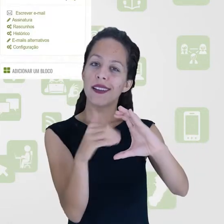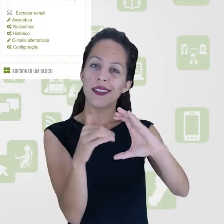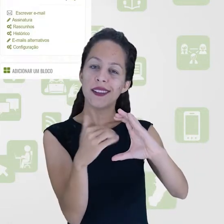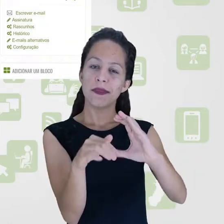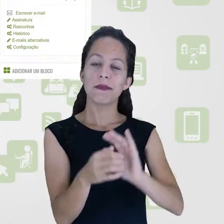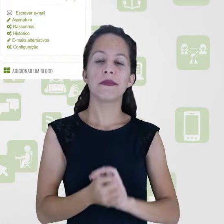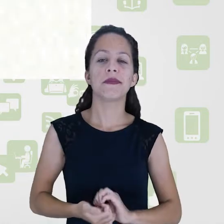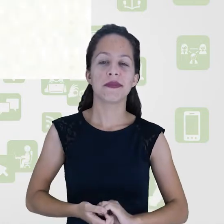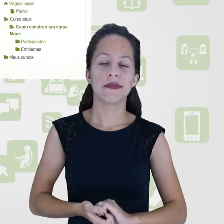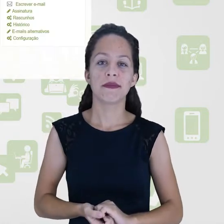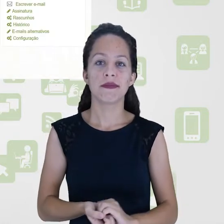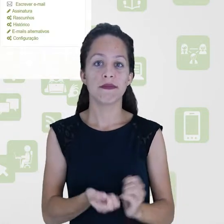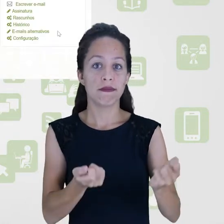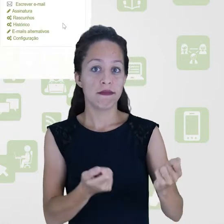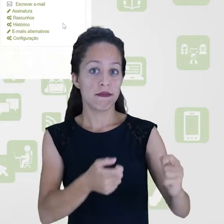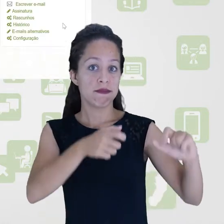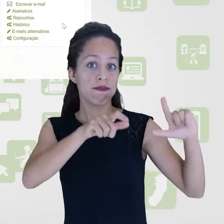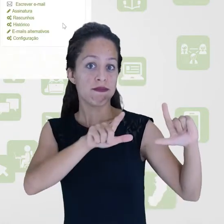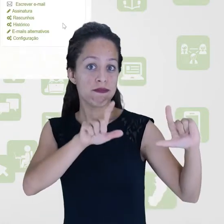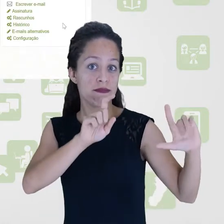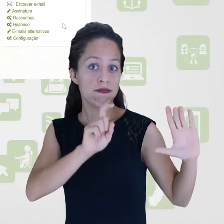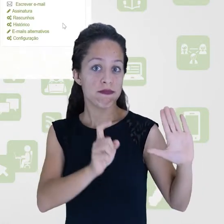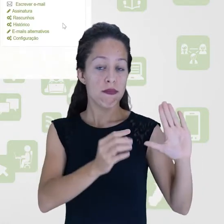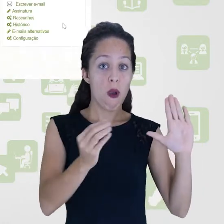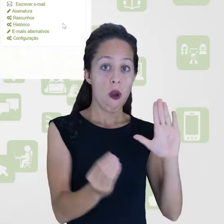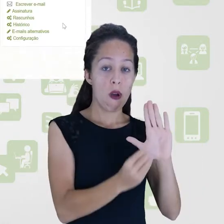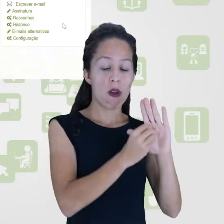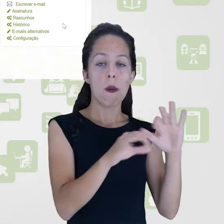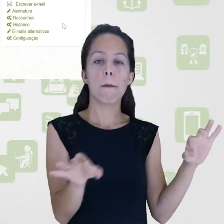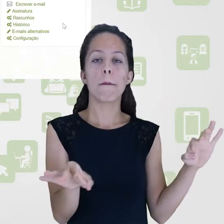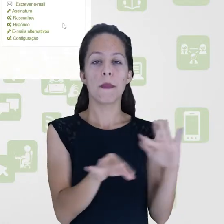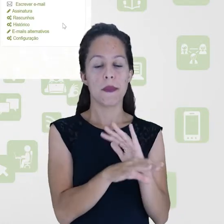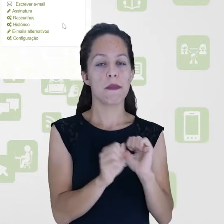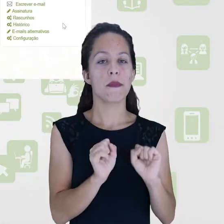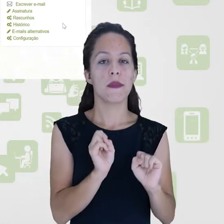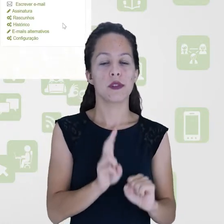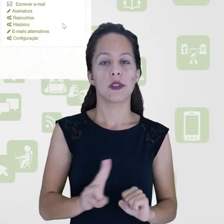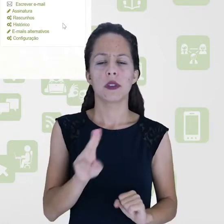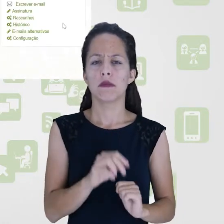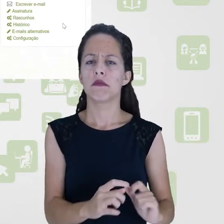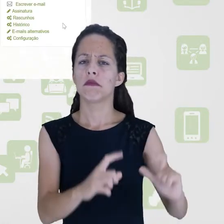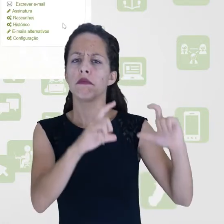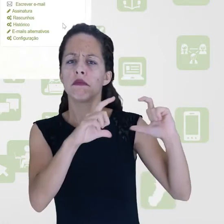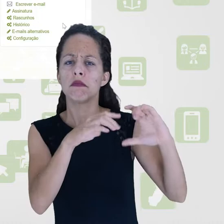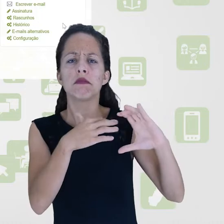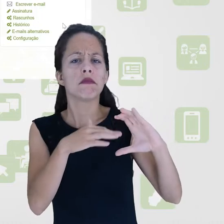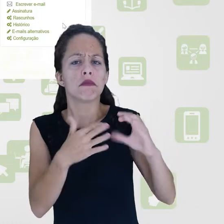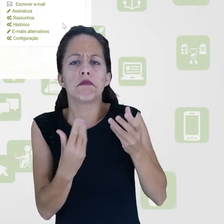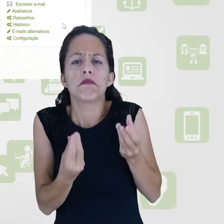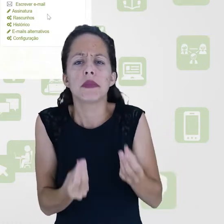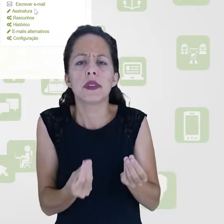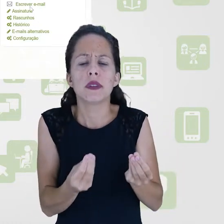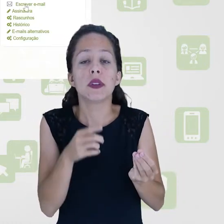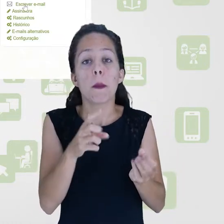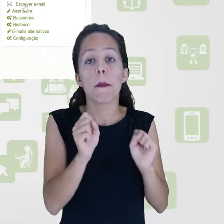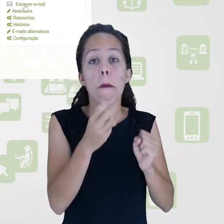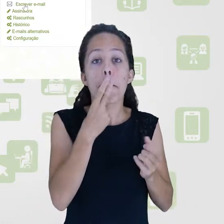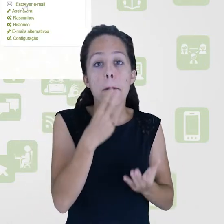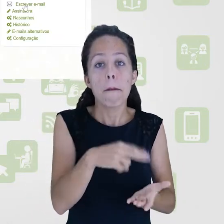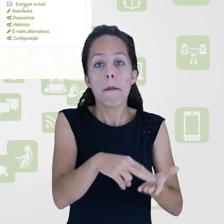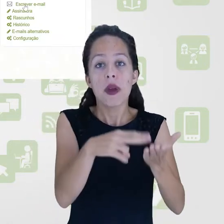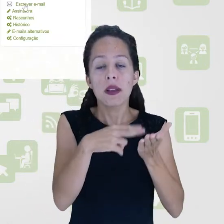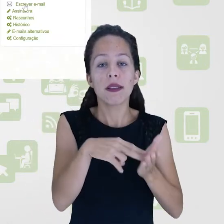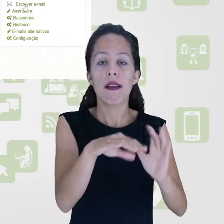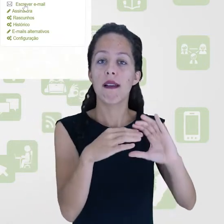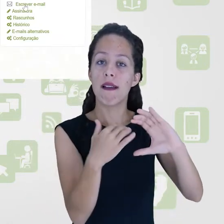Imediatamente após a instalação, o bloco já está pronto para uso. E para que serve esse bloco? Para você enviar